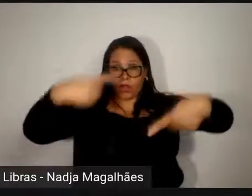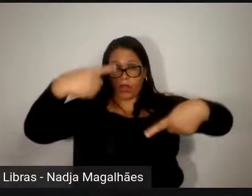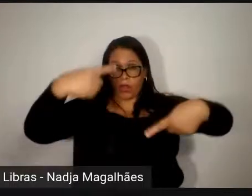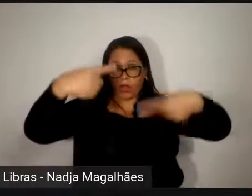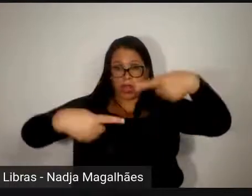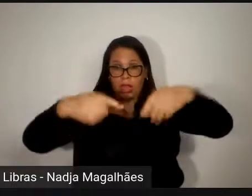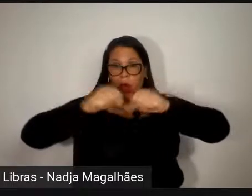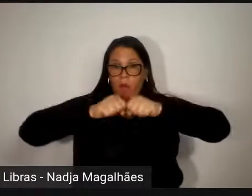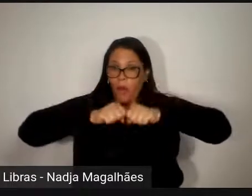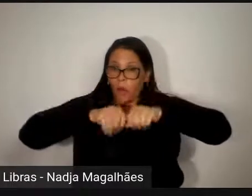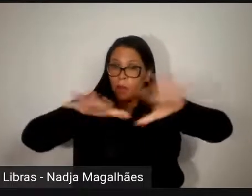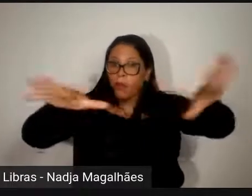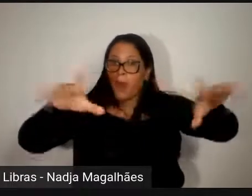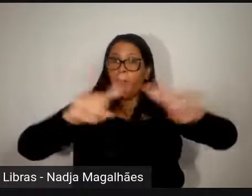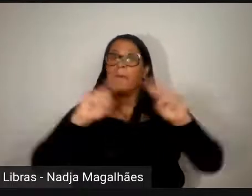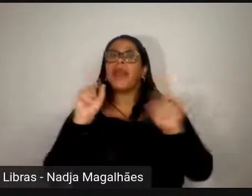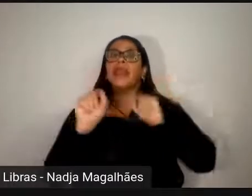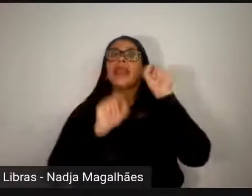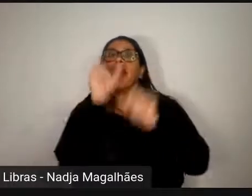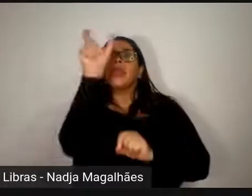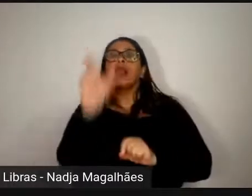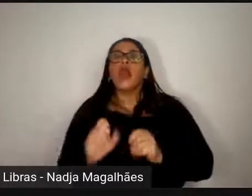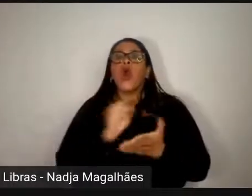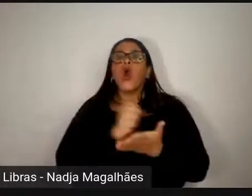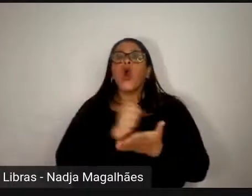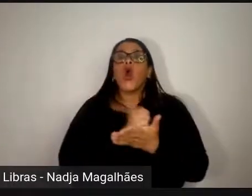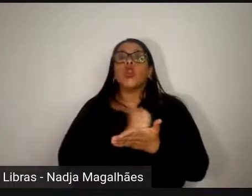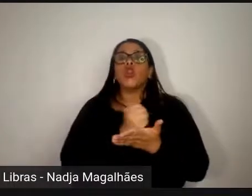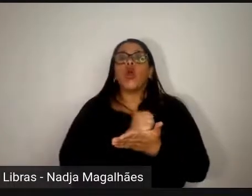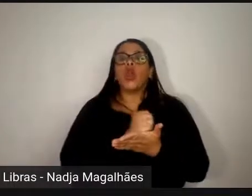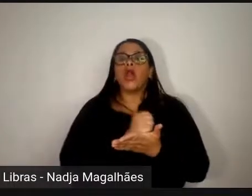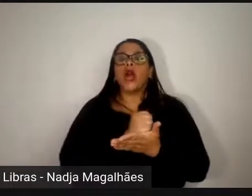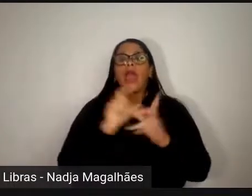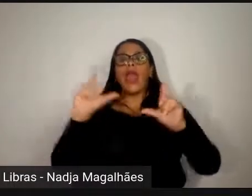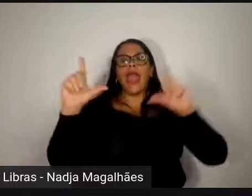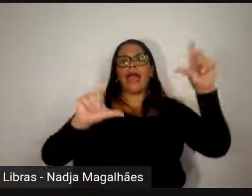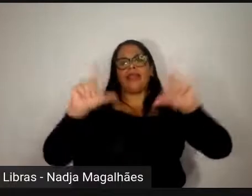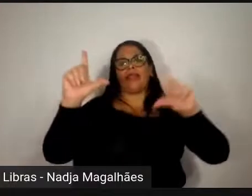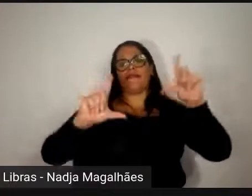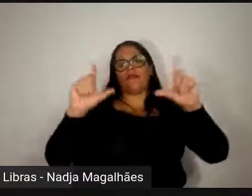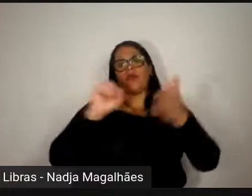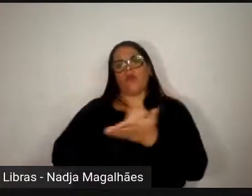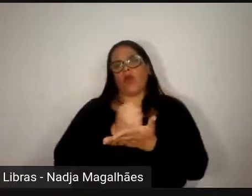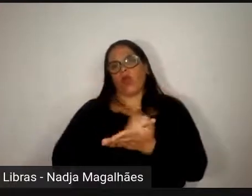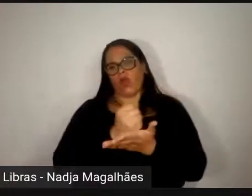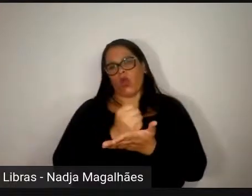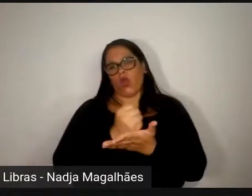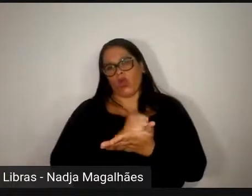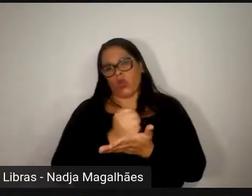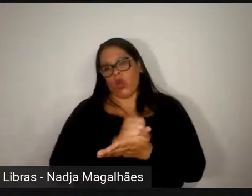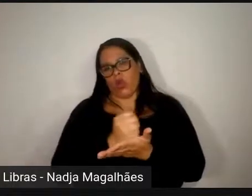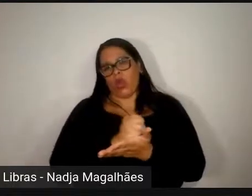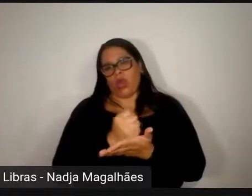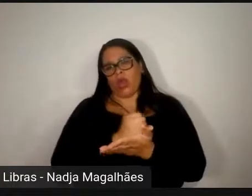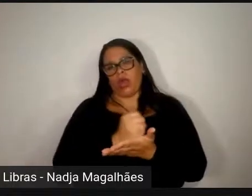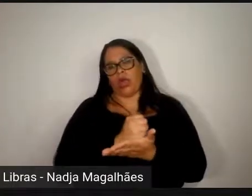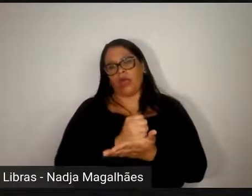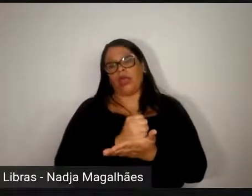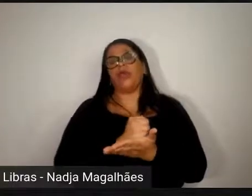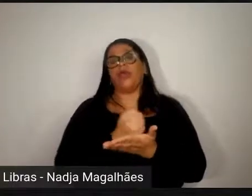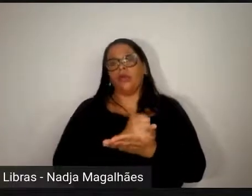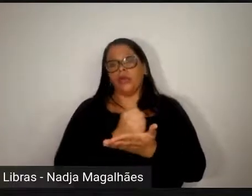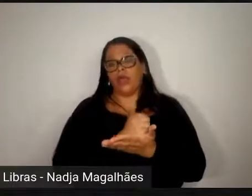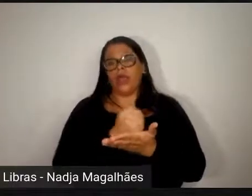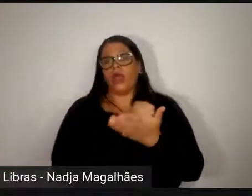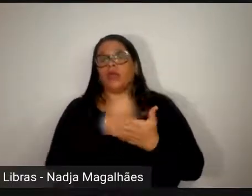ingerência sobre o conteúdo é do próprio canal, entende? A ingerência é da CIPAC, a ingerência é da CSPAN. Então, se a CSPAN